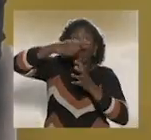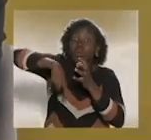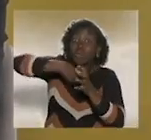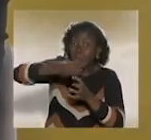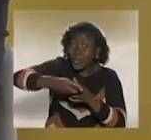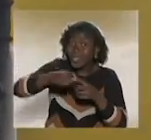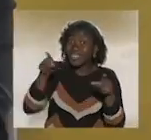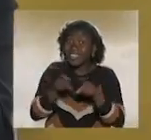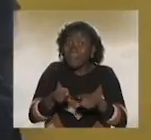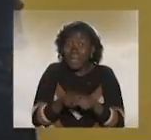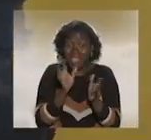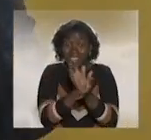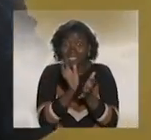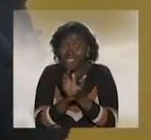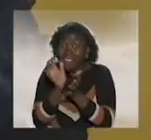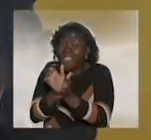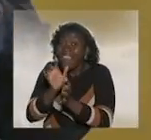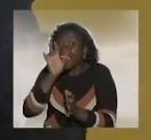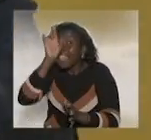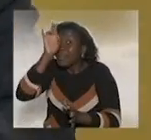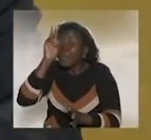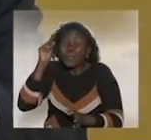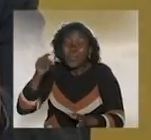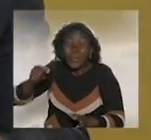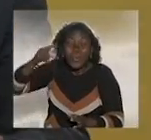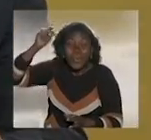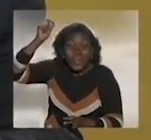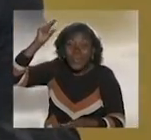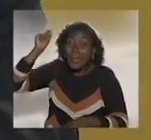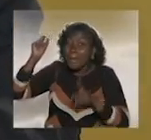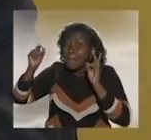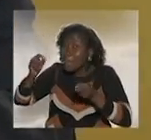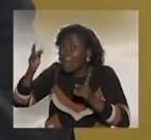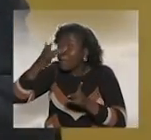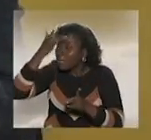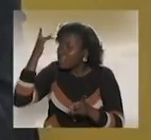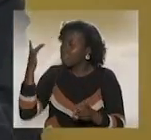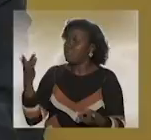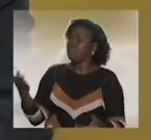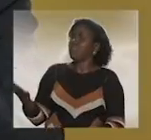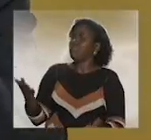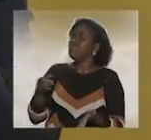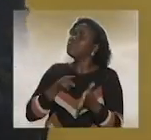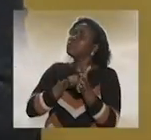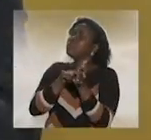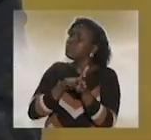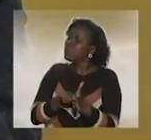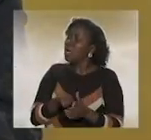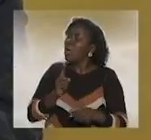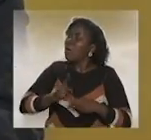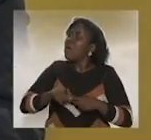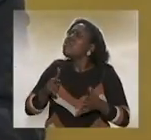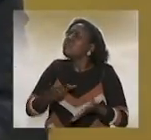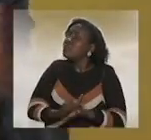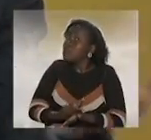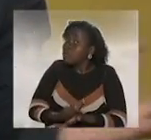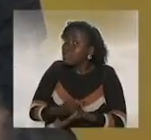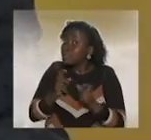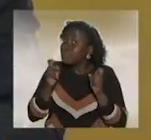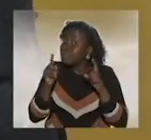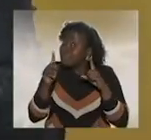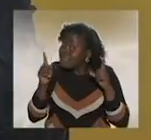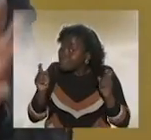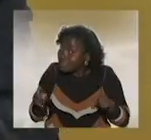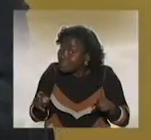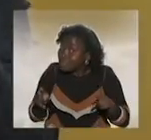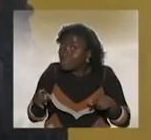com o fato de que essas entidades são dirigidas há muito tempo pela mesma pessoa, olha, merece se investigar, merece levar em conta esse dado. Né? Portanto, eu acho